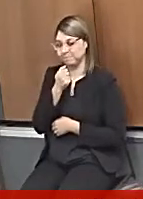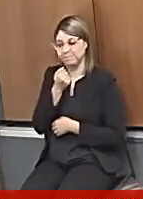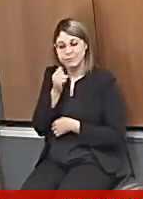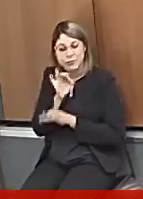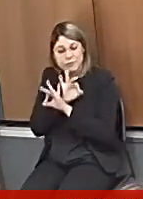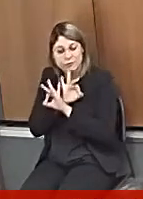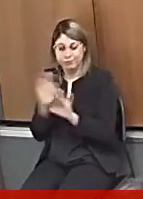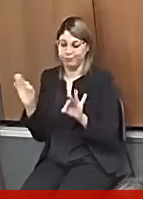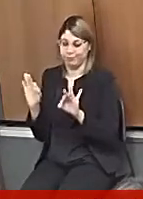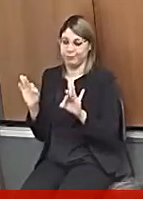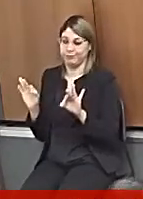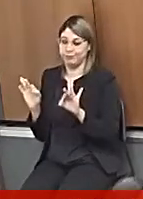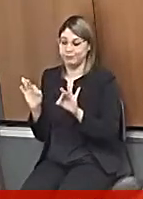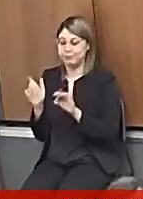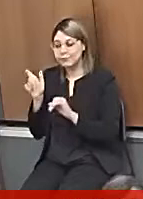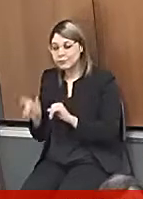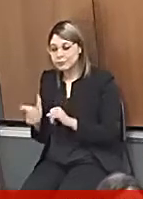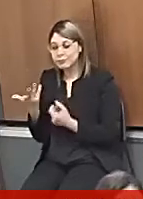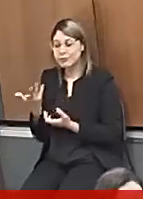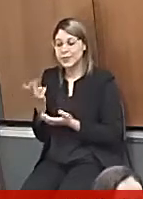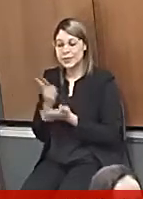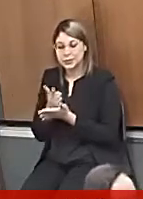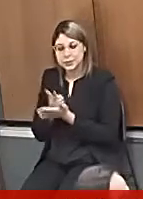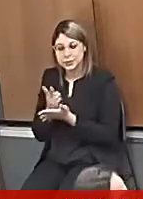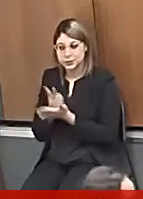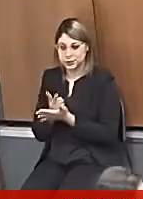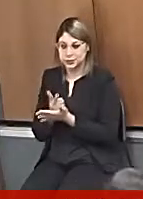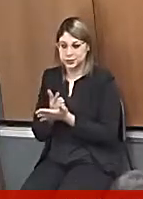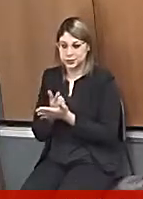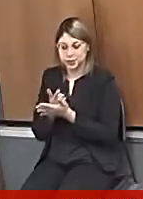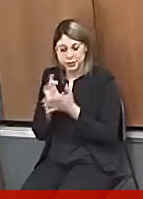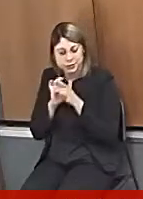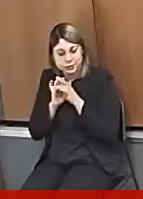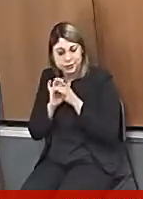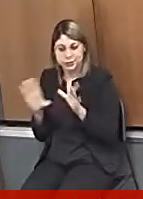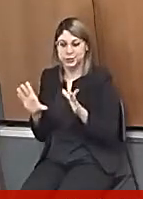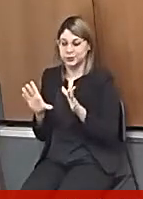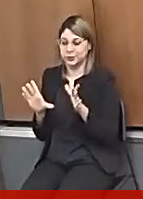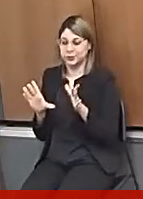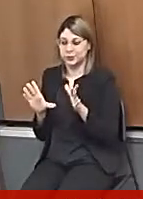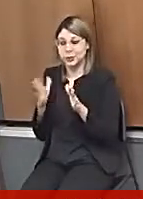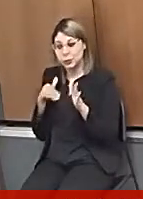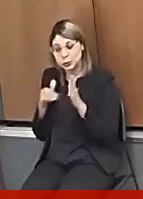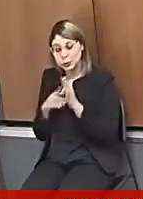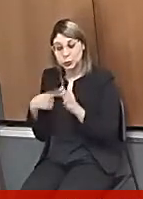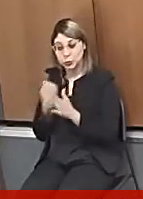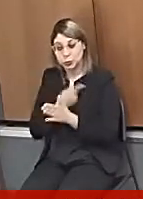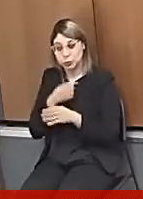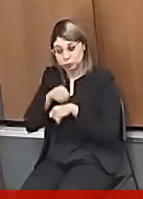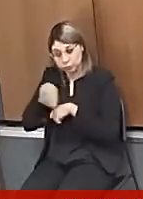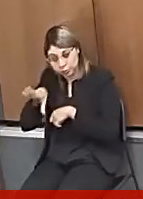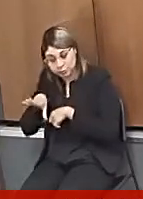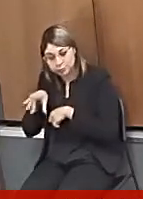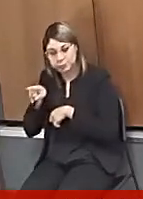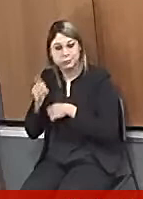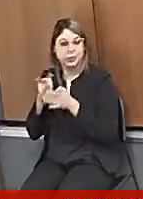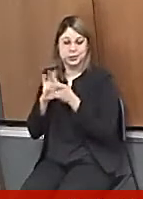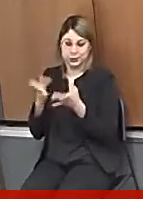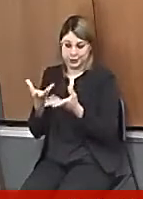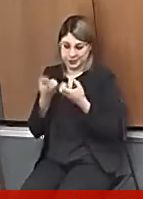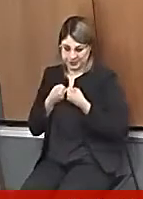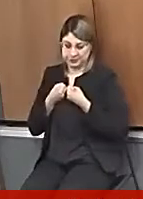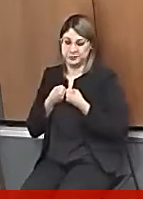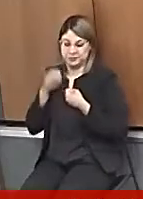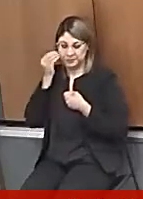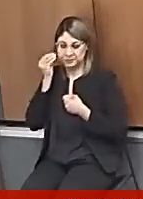excelente é uma pessoa que sempre está aberta tudo que a gente leva pra ana cleide ela